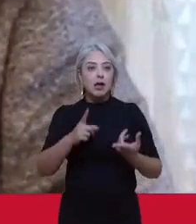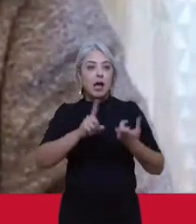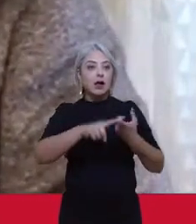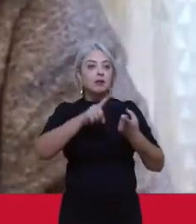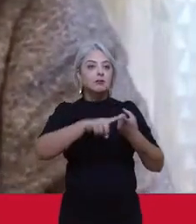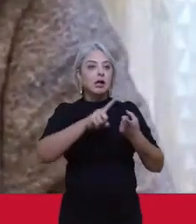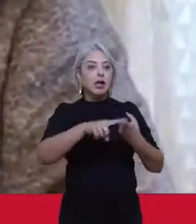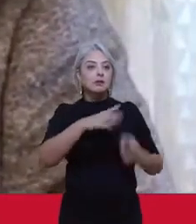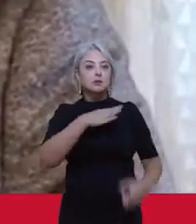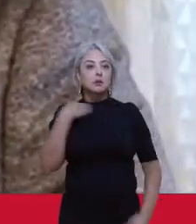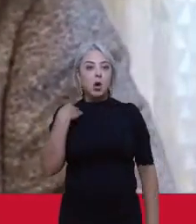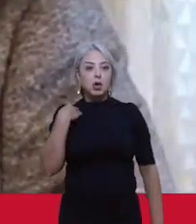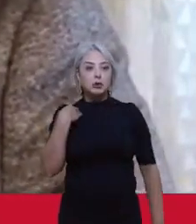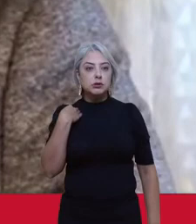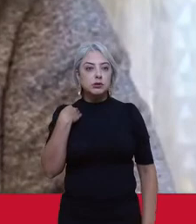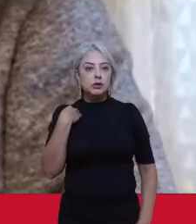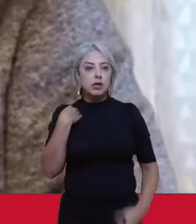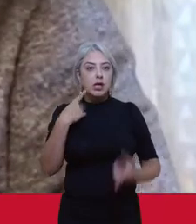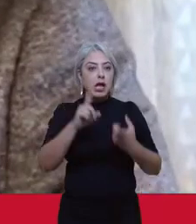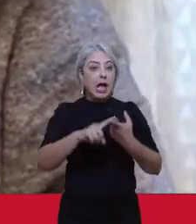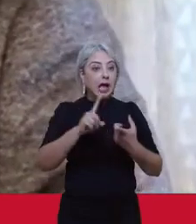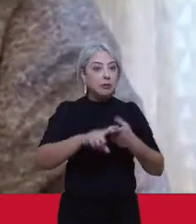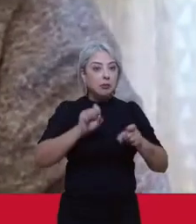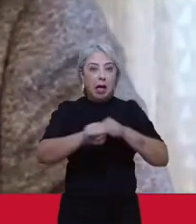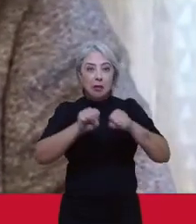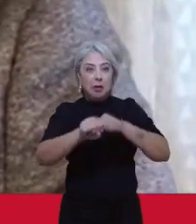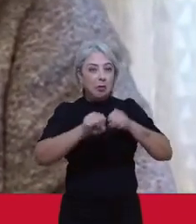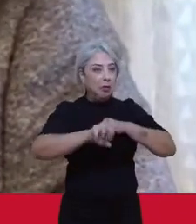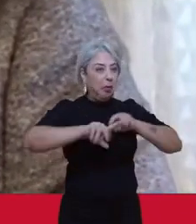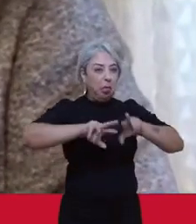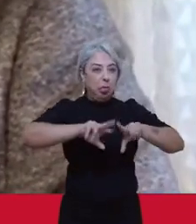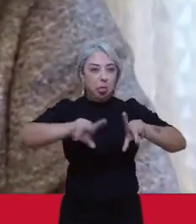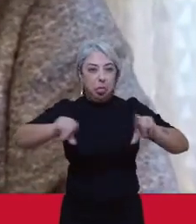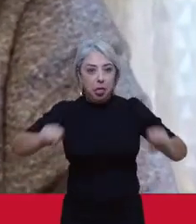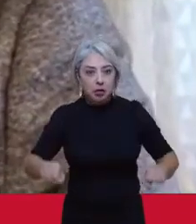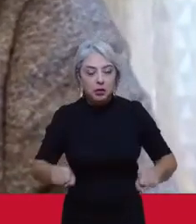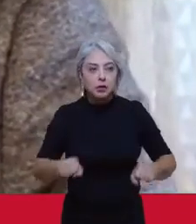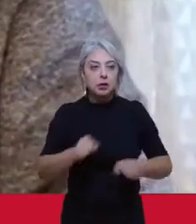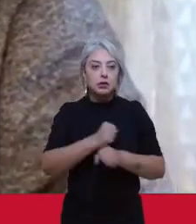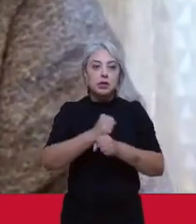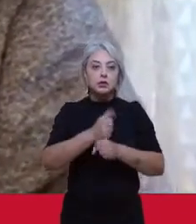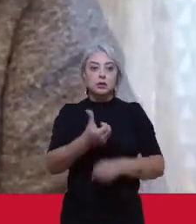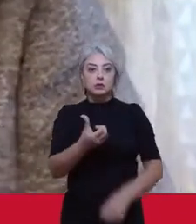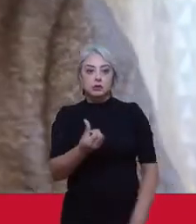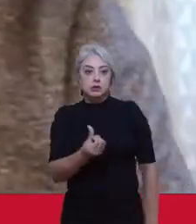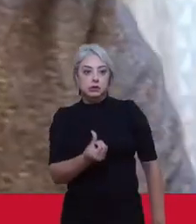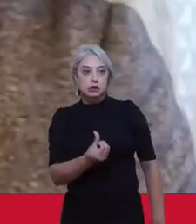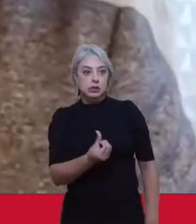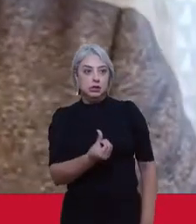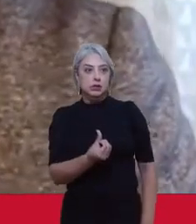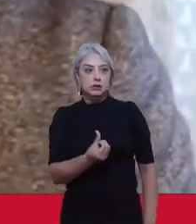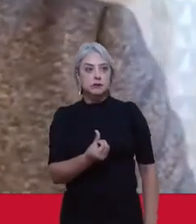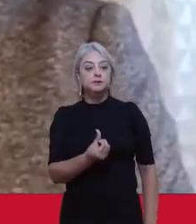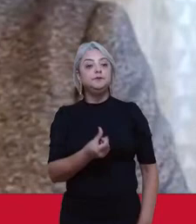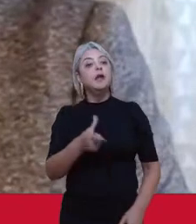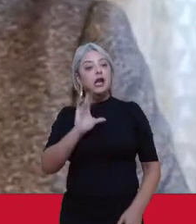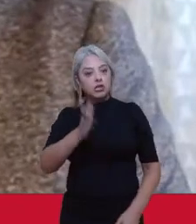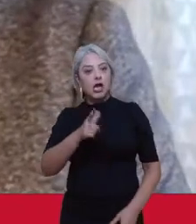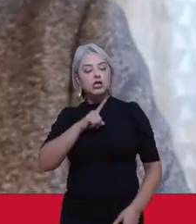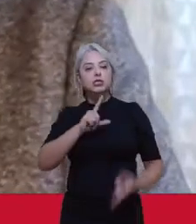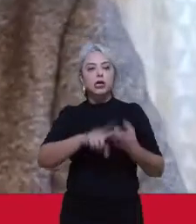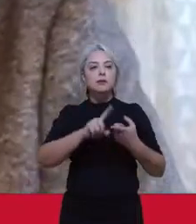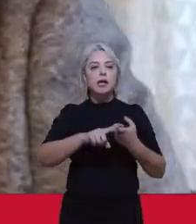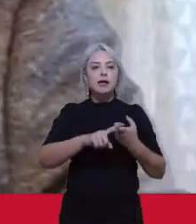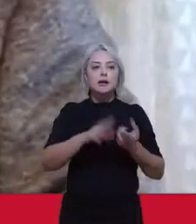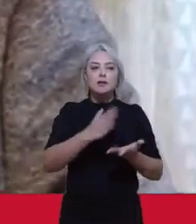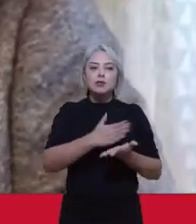ameaça de morte, ameaças que se multiplicaram muito desde 2016, né? Elas existiam antes, mas elas